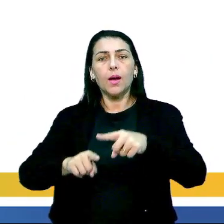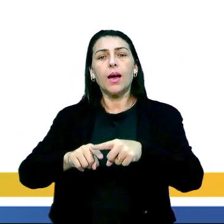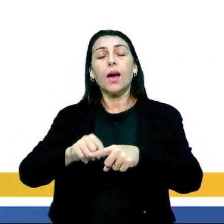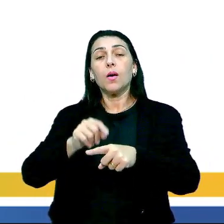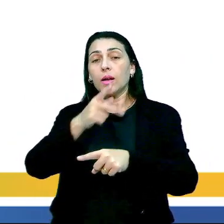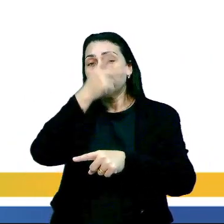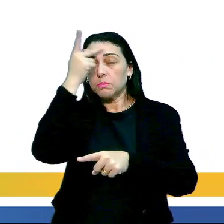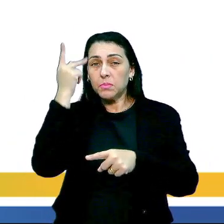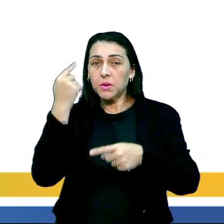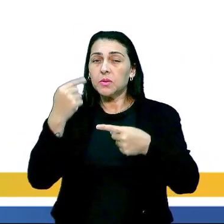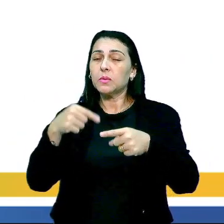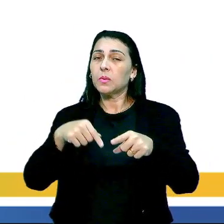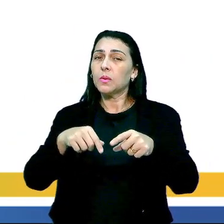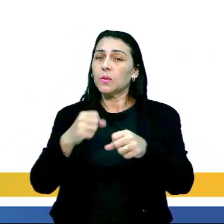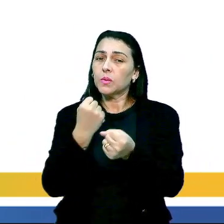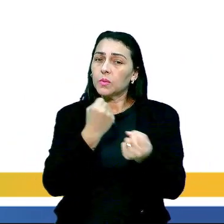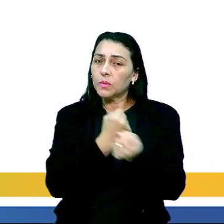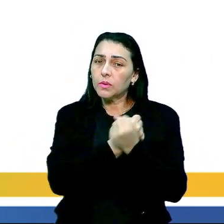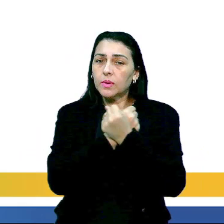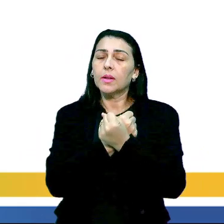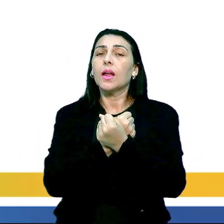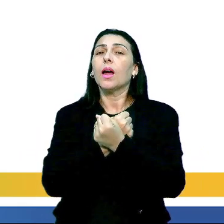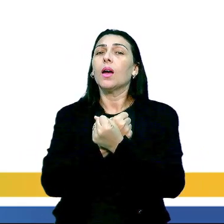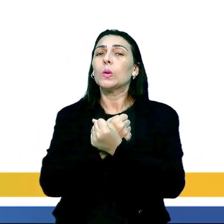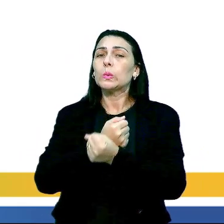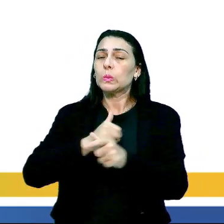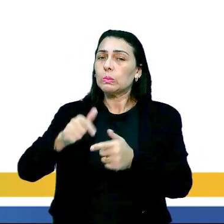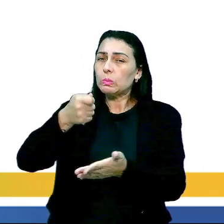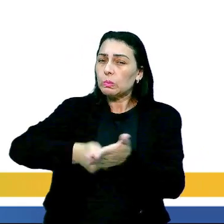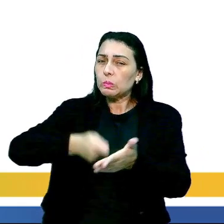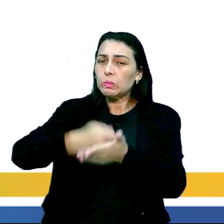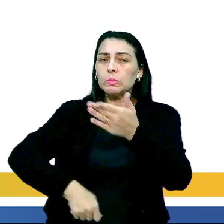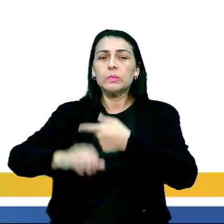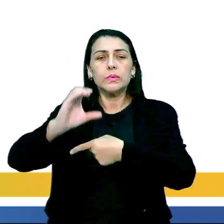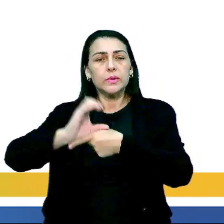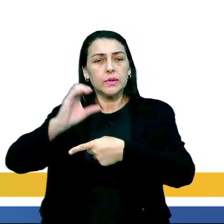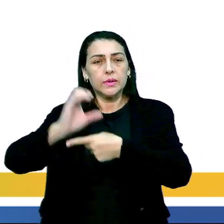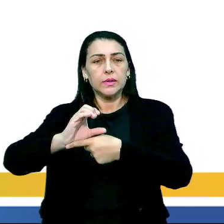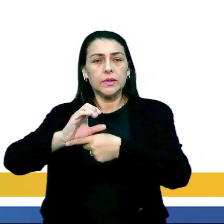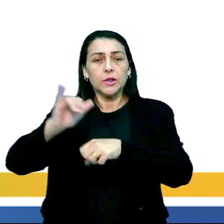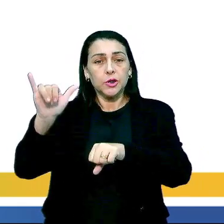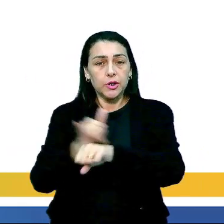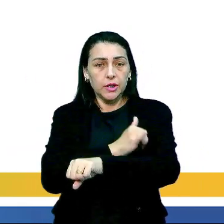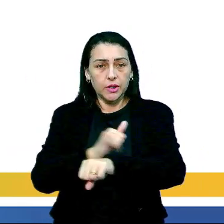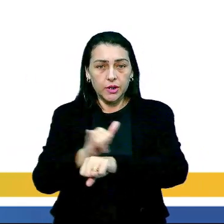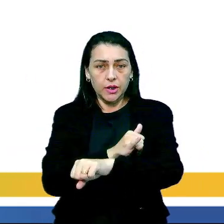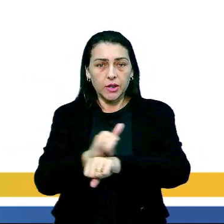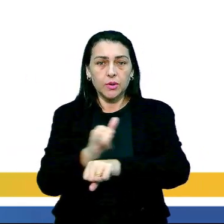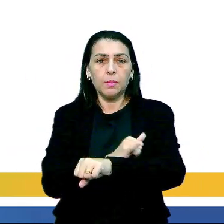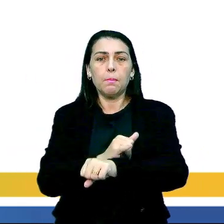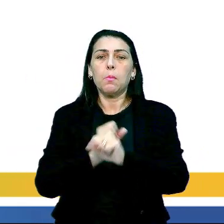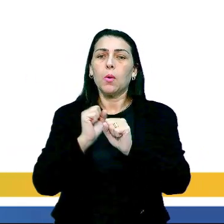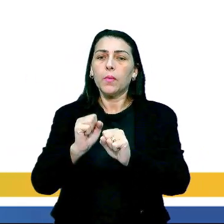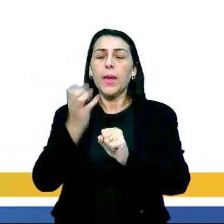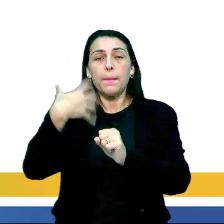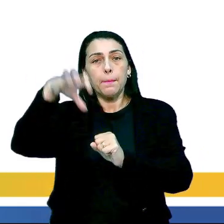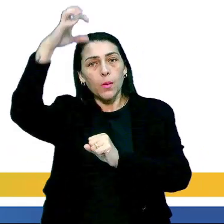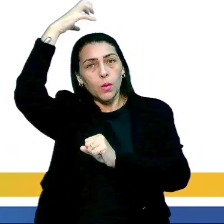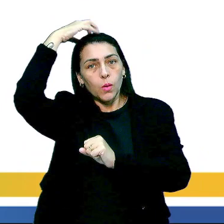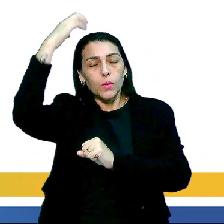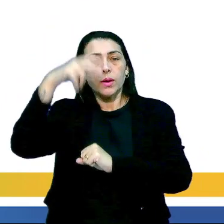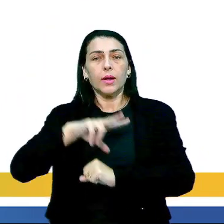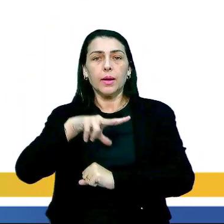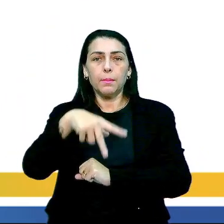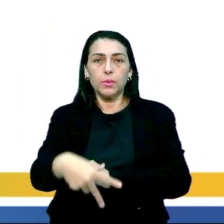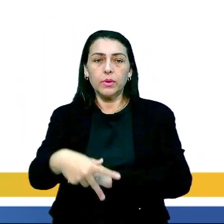para submeter os cativos ao trabalho forçado. Letra C. Estratégia de subversão do poder